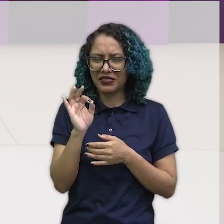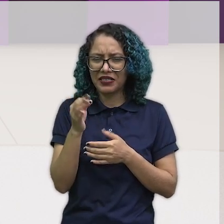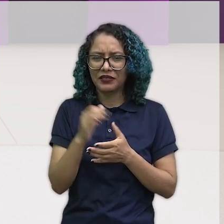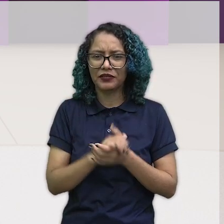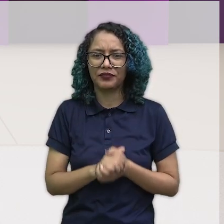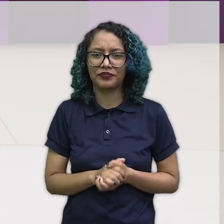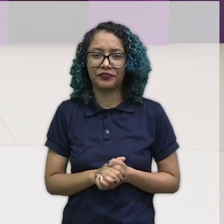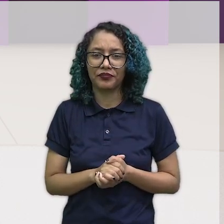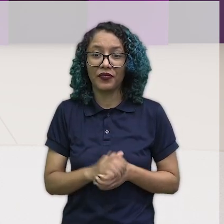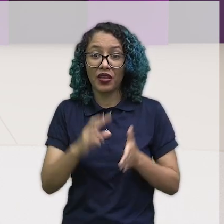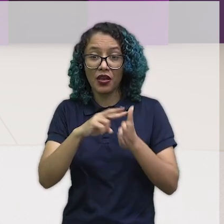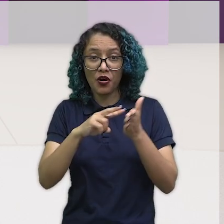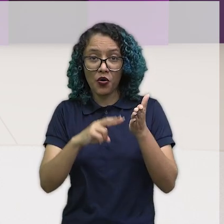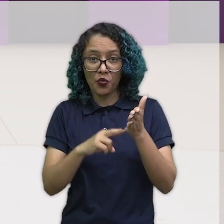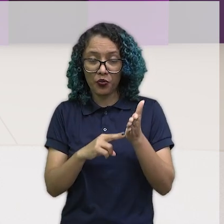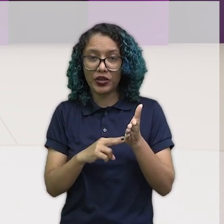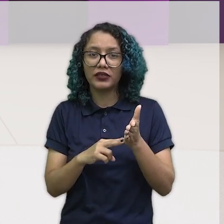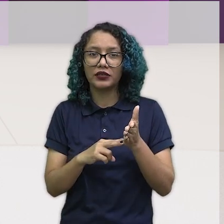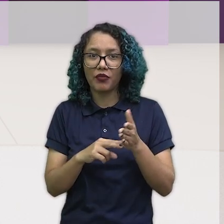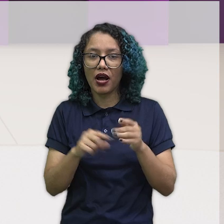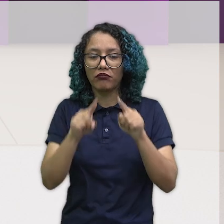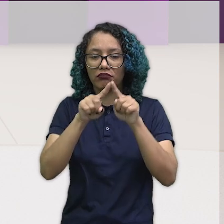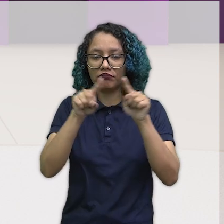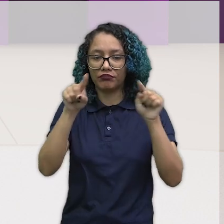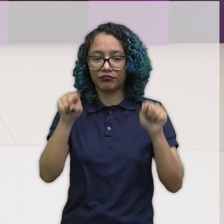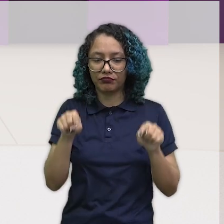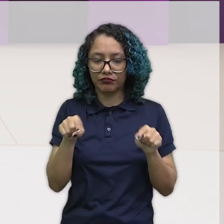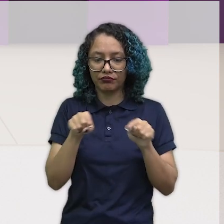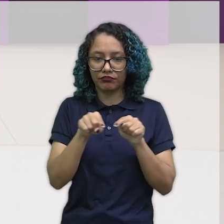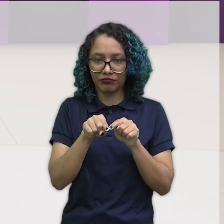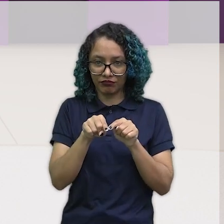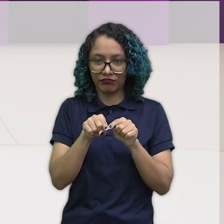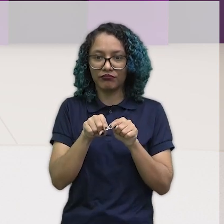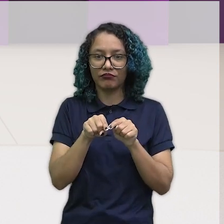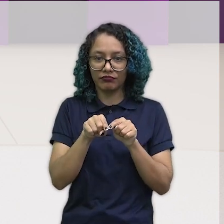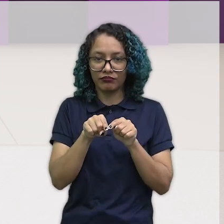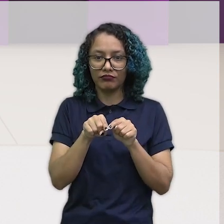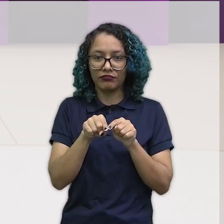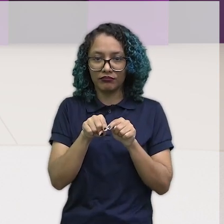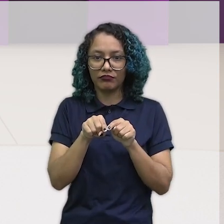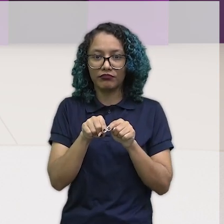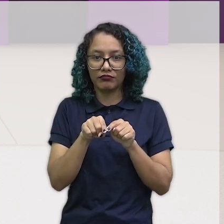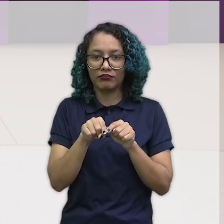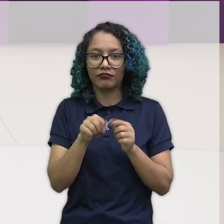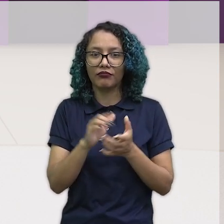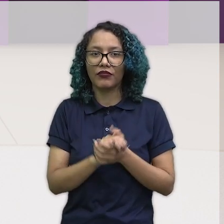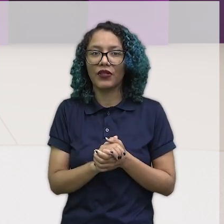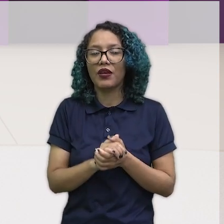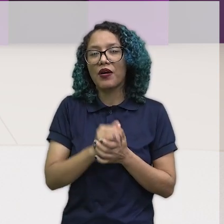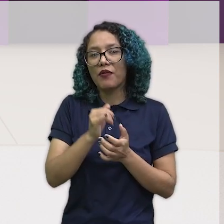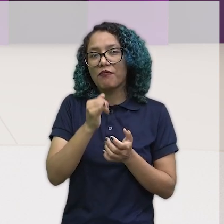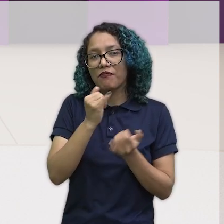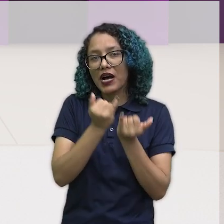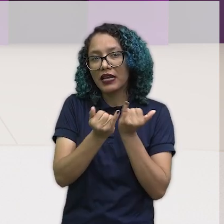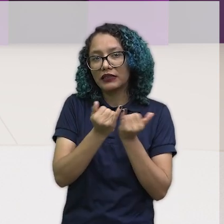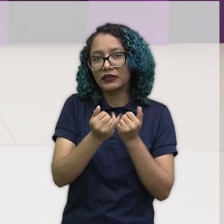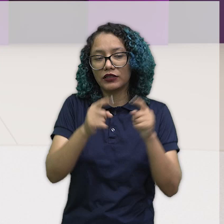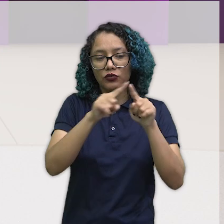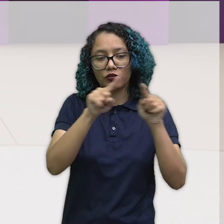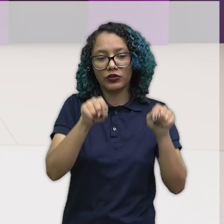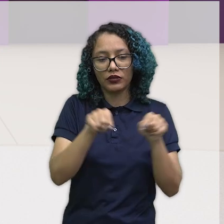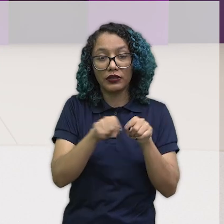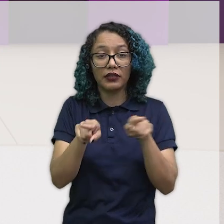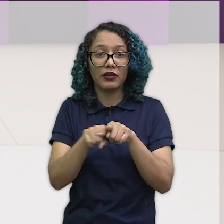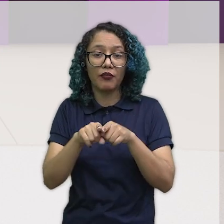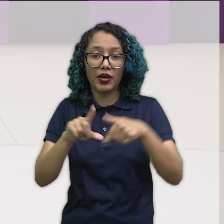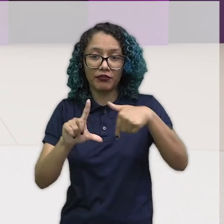né? É o prisma quadrangular, que ele tem o formato aí, então, de retângulos e quadrados também.